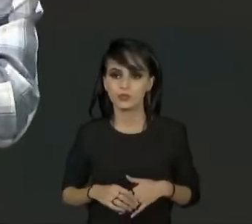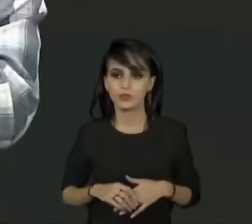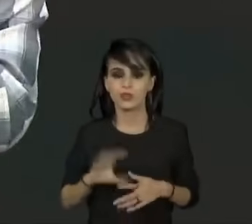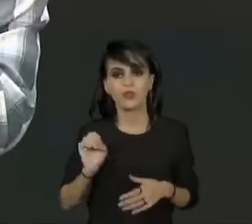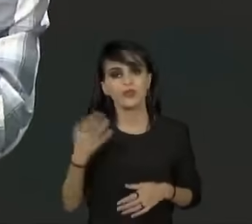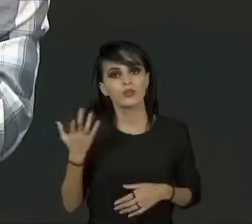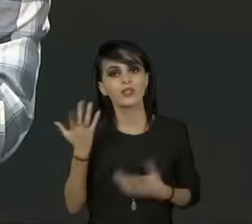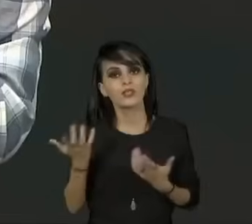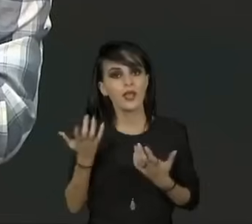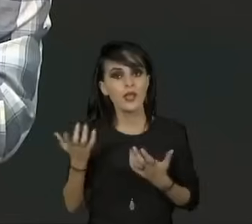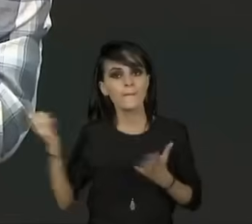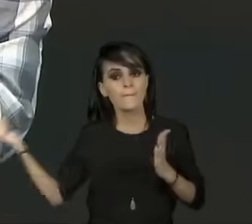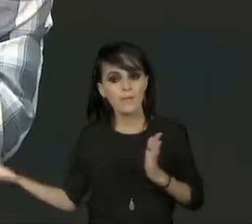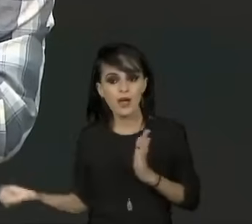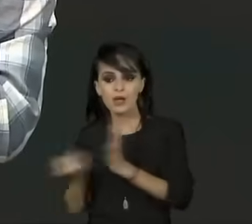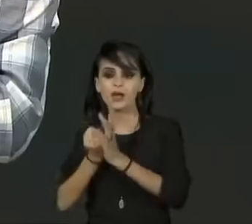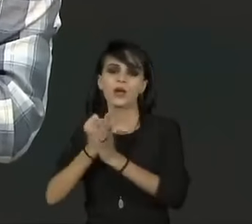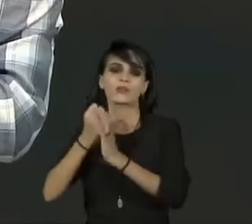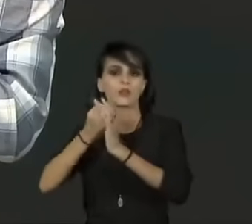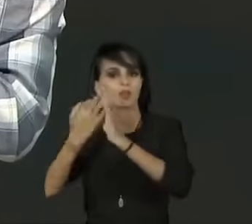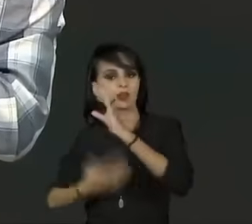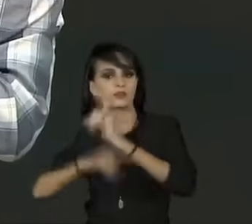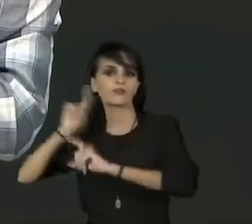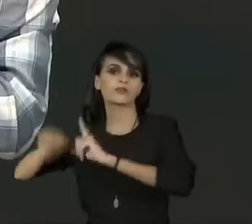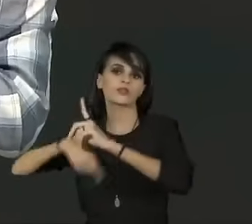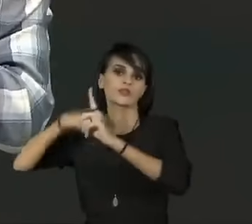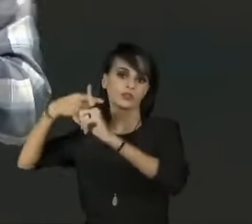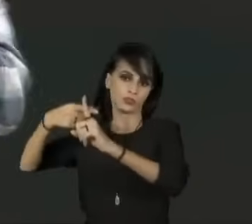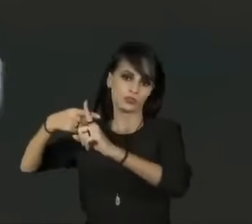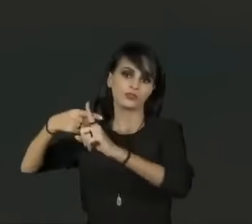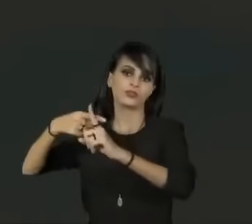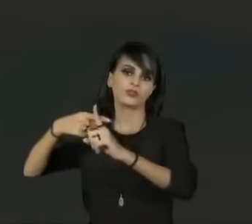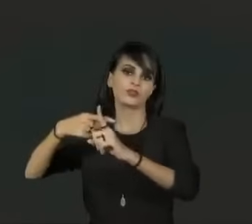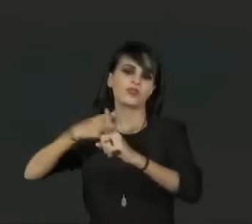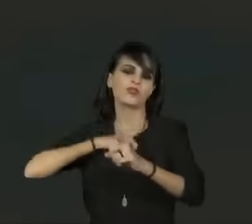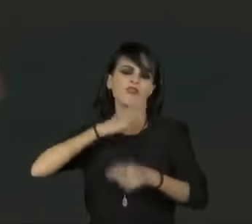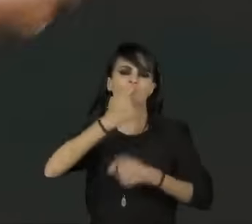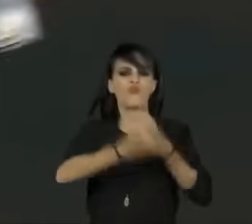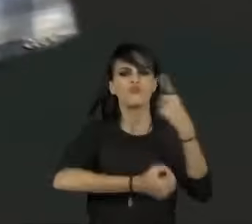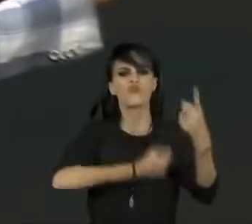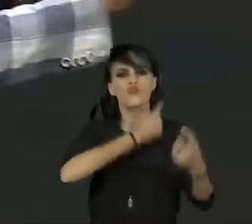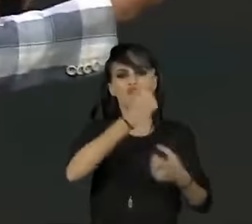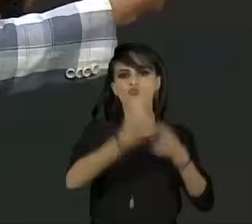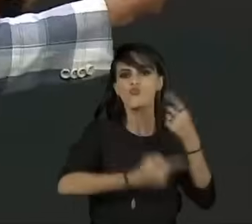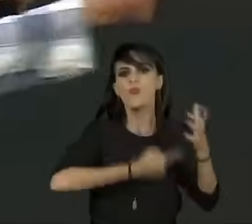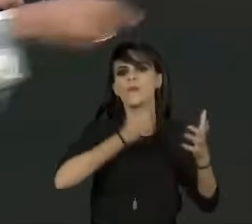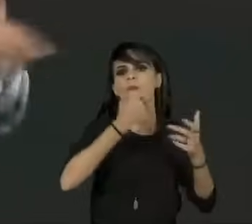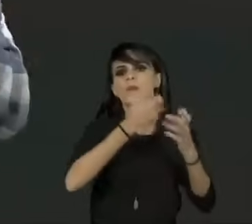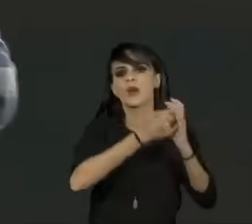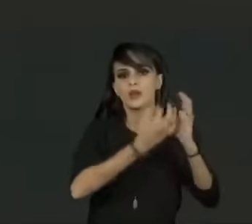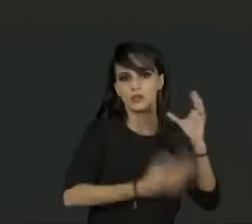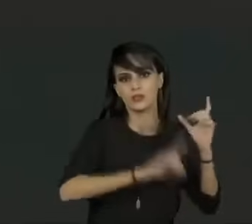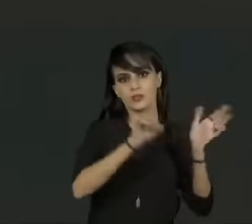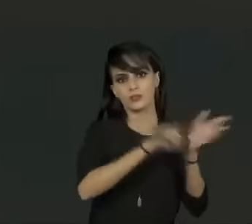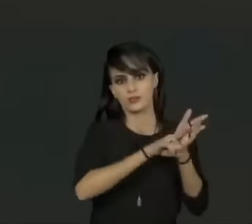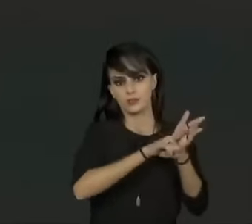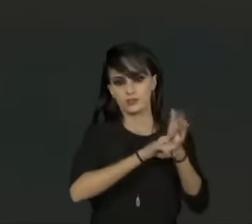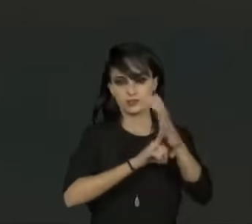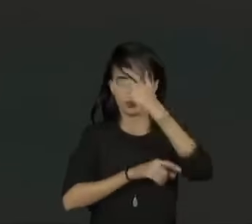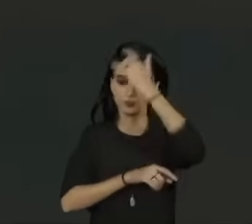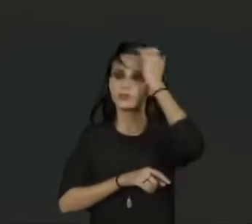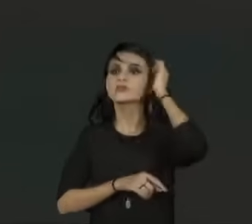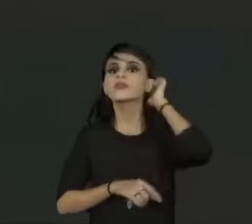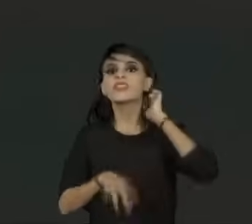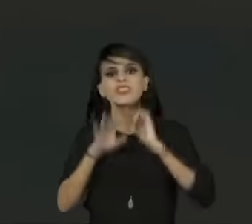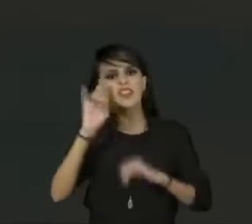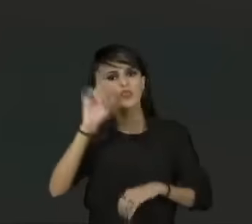você quer ser marcado por características positivas e ter alguns momentos das características negativas